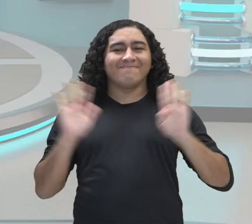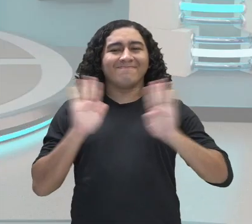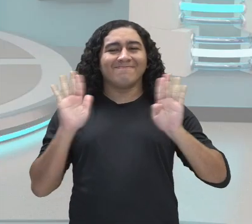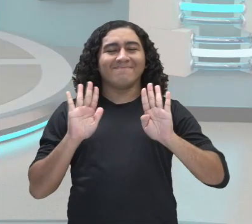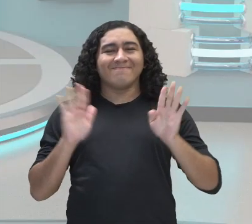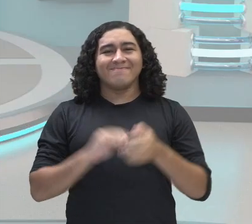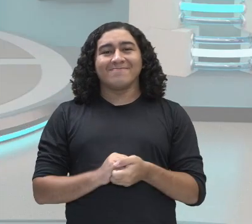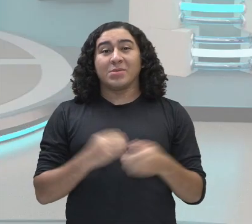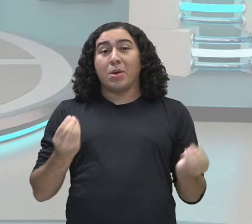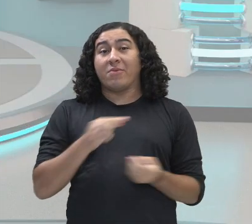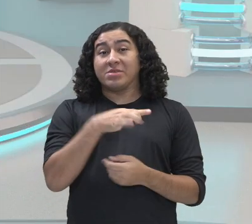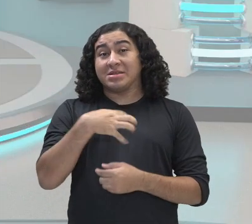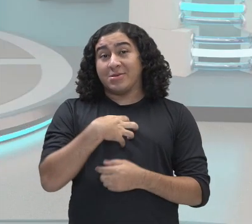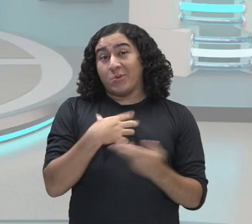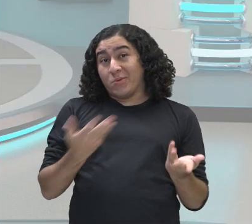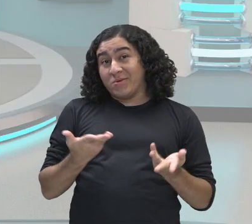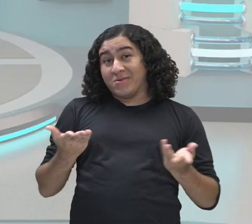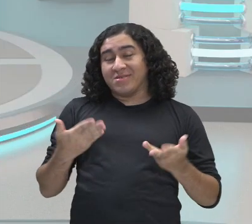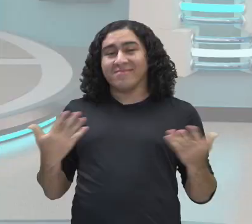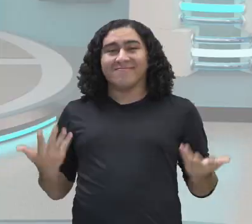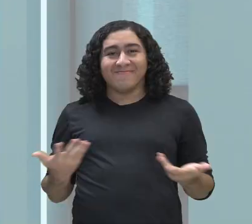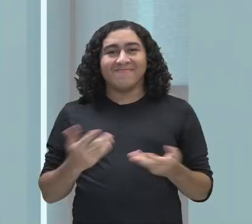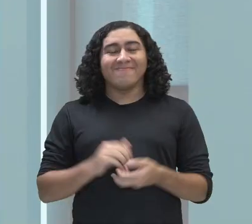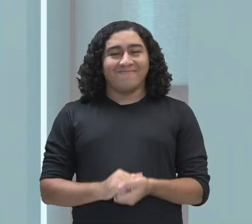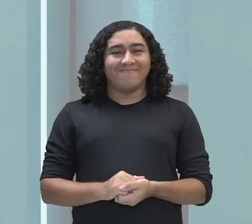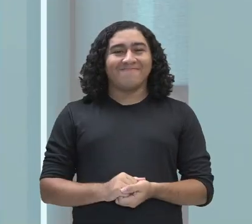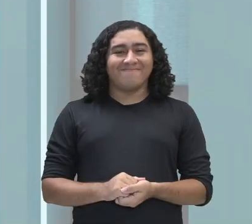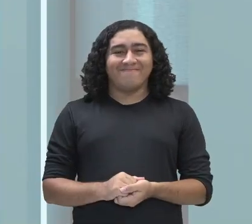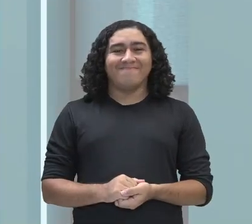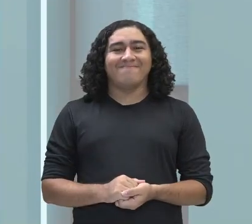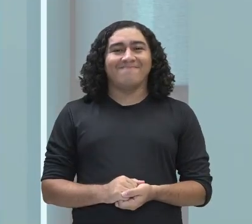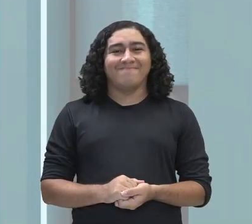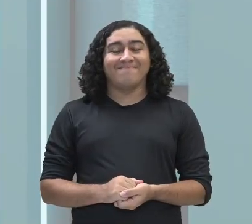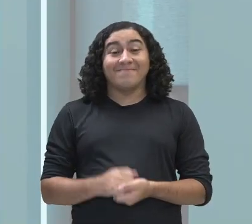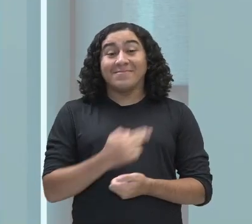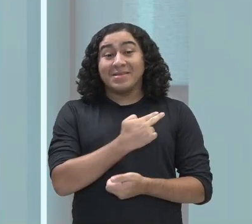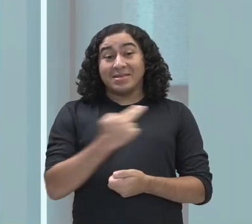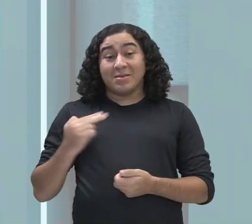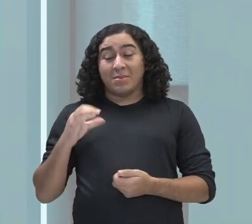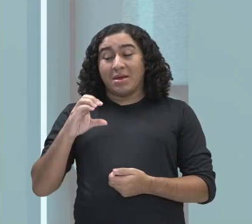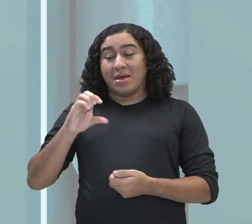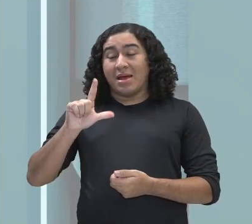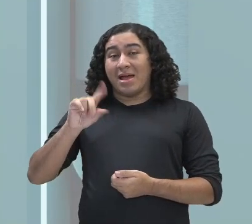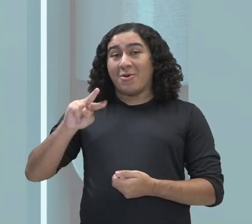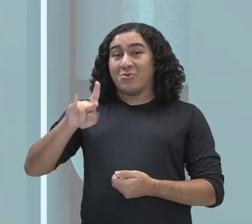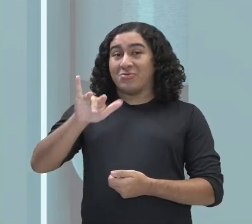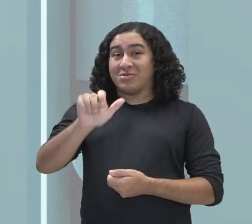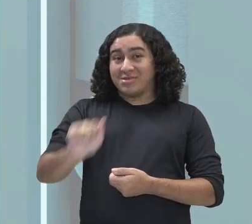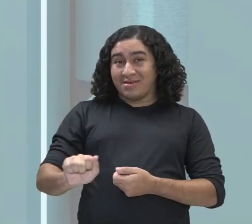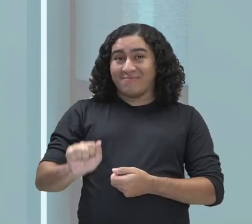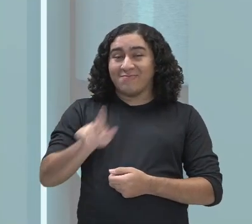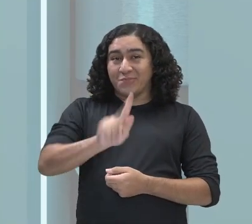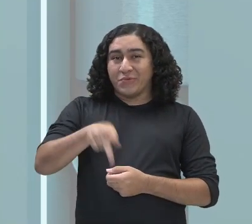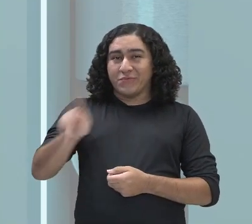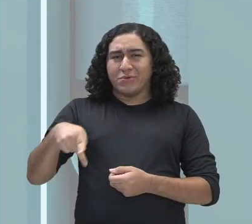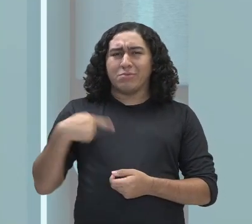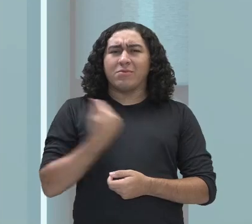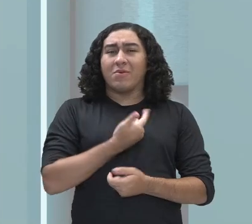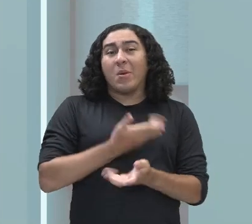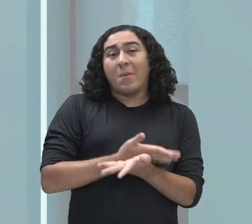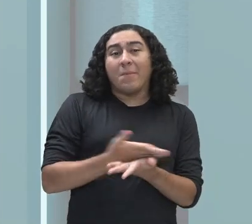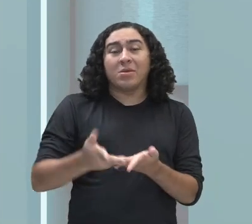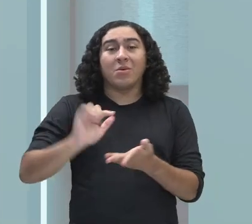how are you doing today? Como estão todos hoje? Here's Teacher Cláudia Borges e nós vamos